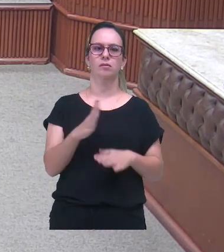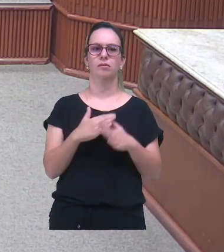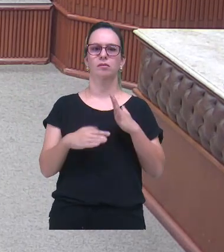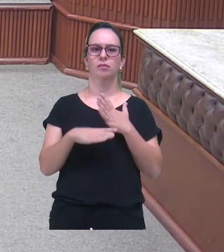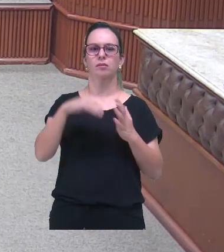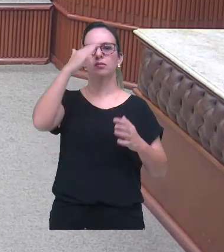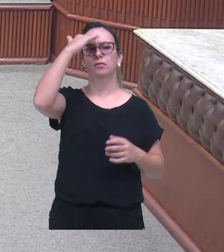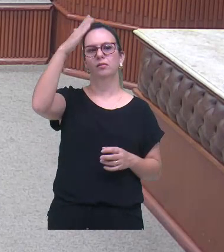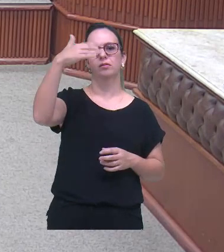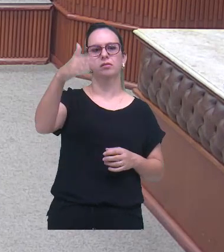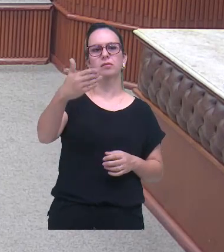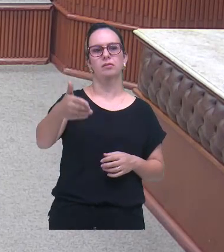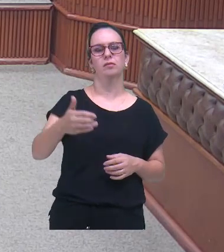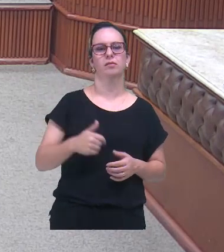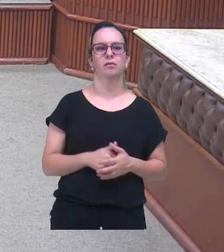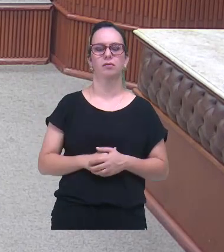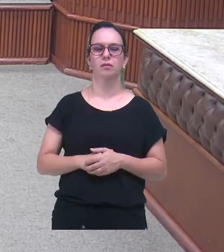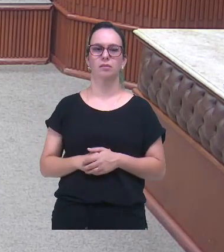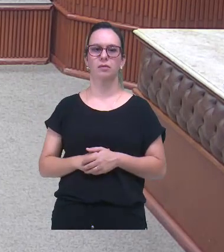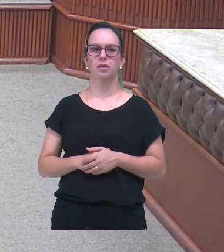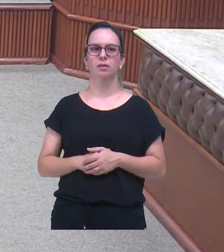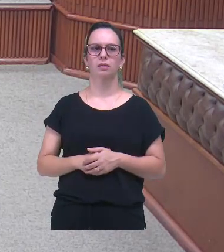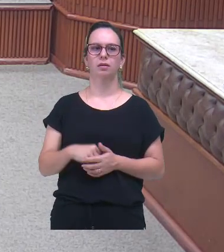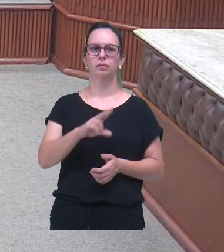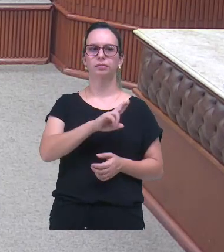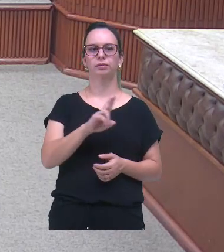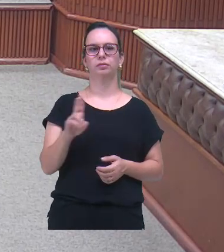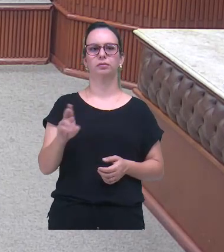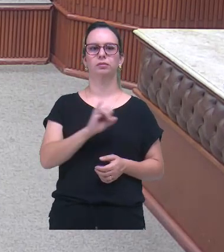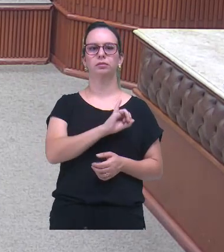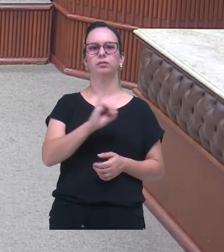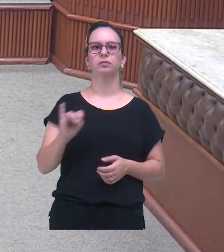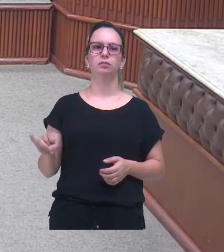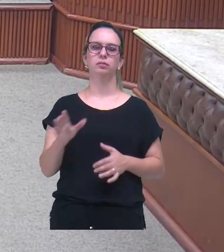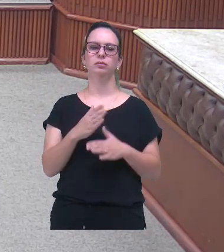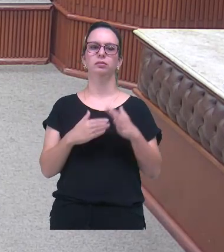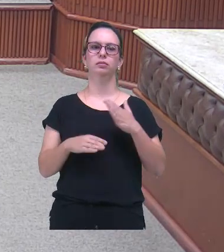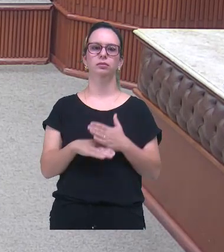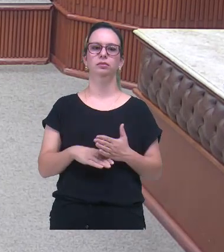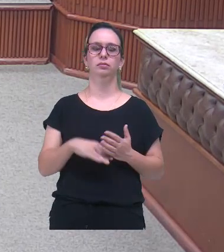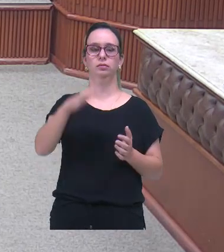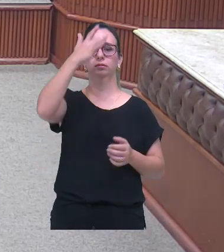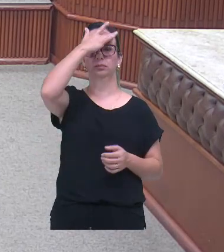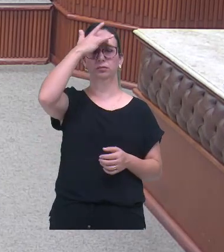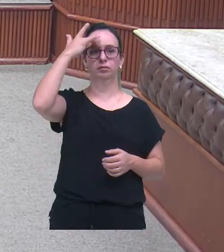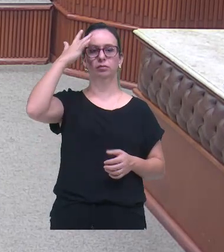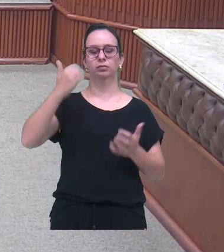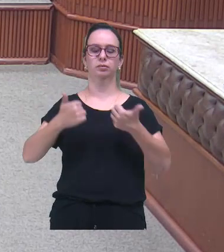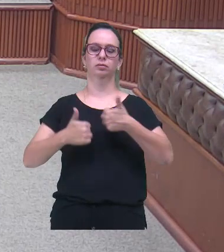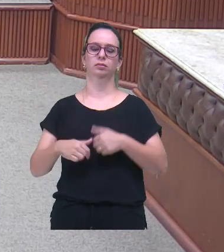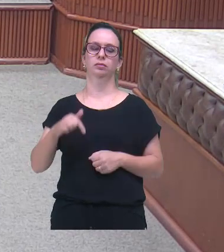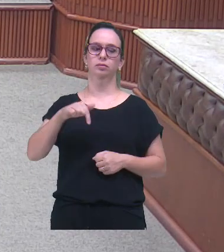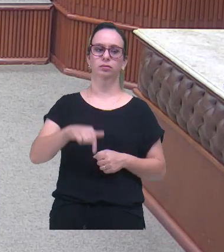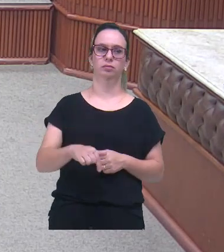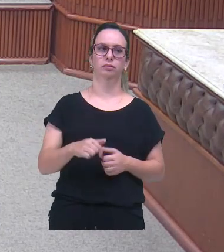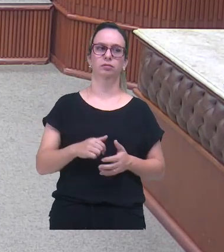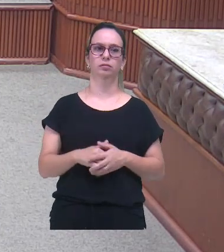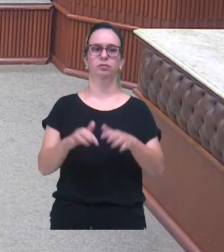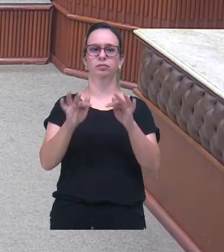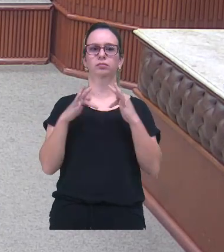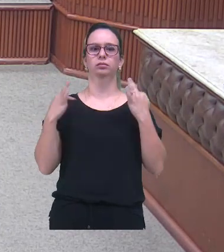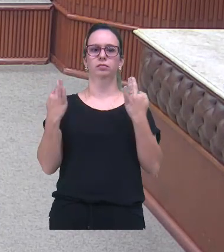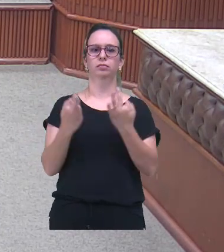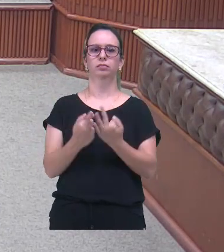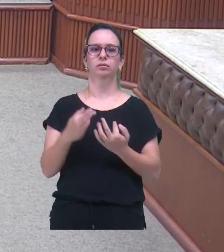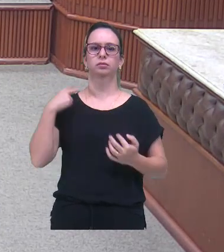homenageados em seus nomes, eu cumprimento todos os seus convidados, familiares, cumprimento também os vereadores,